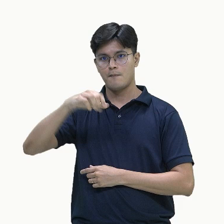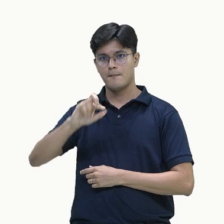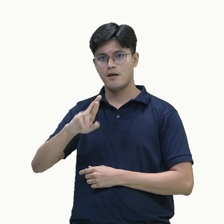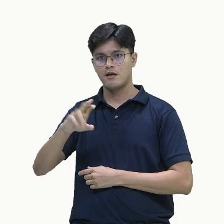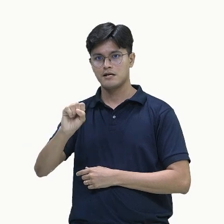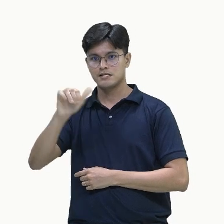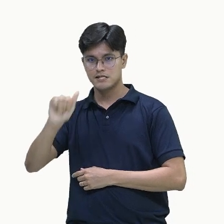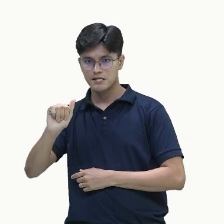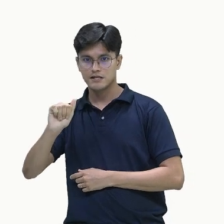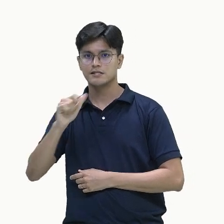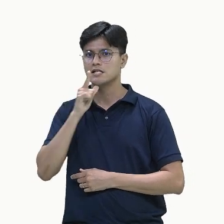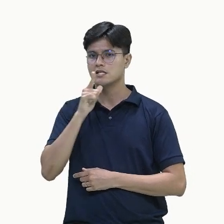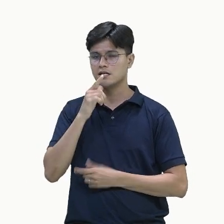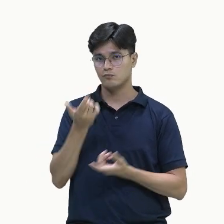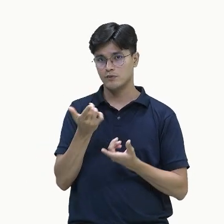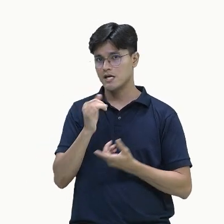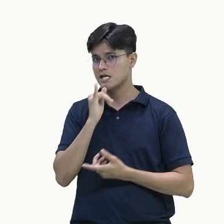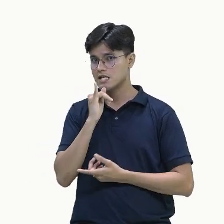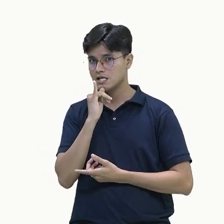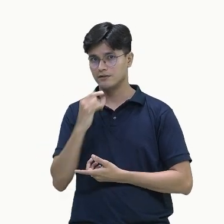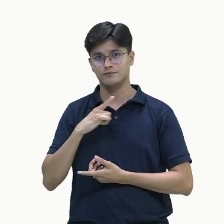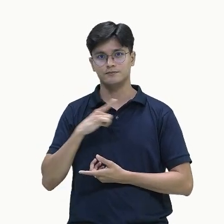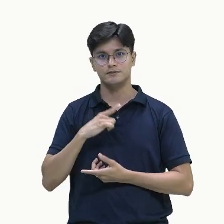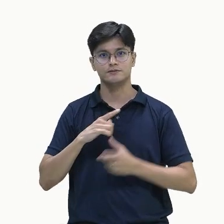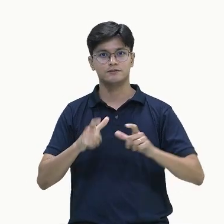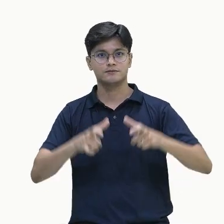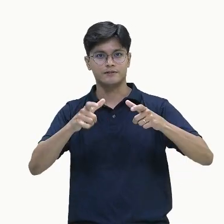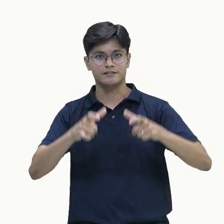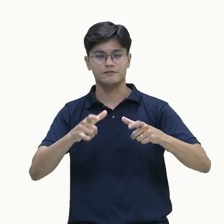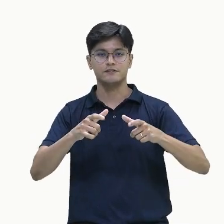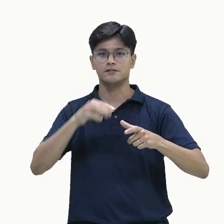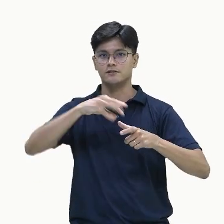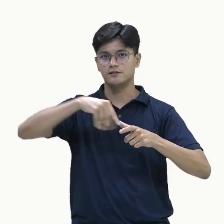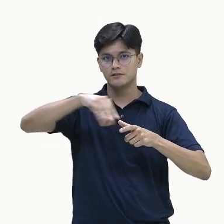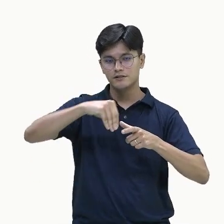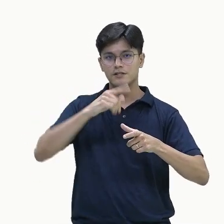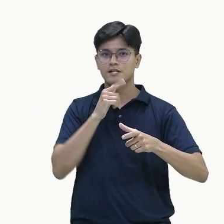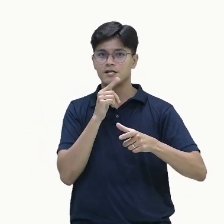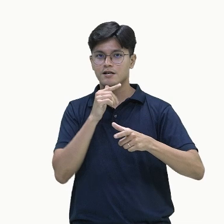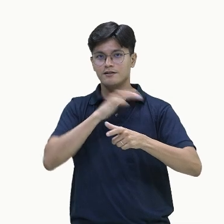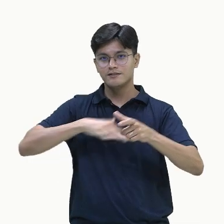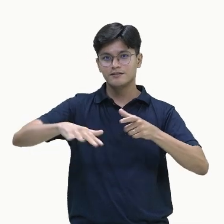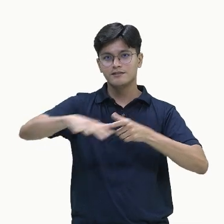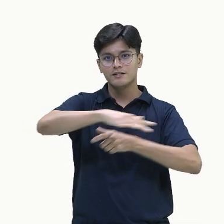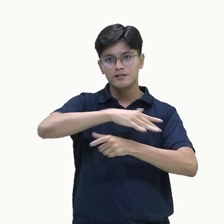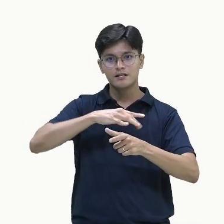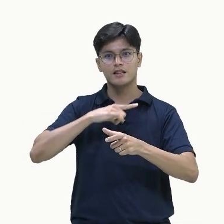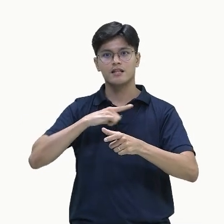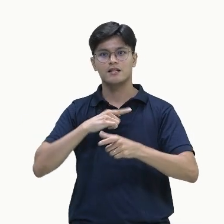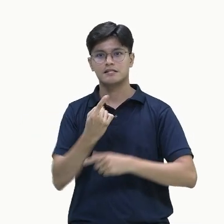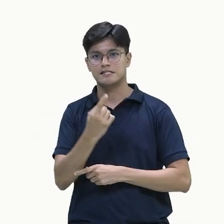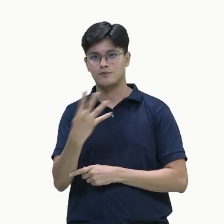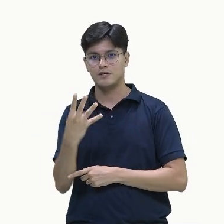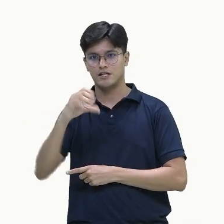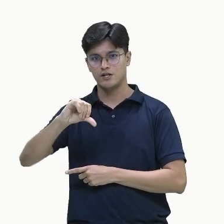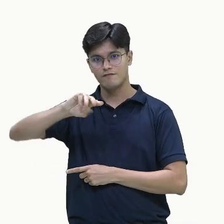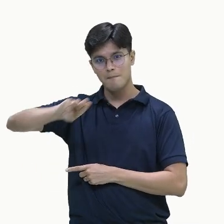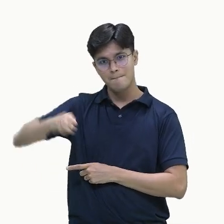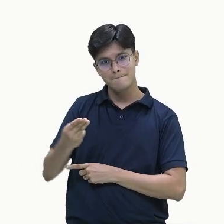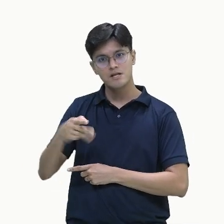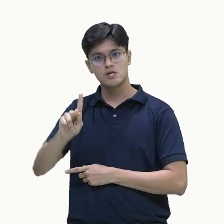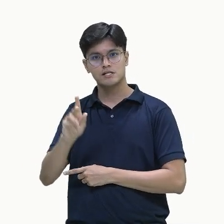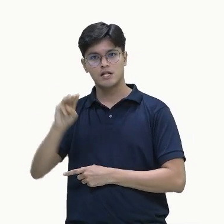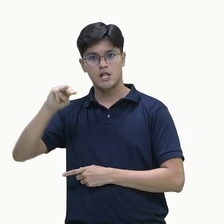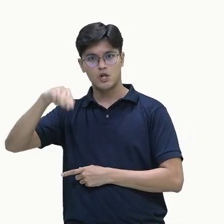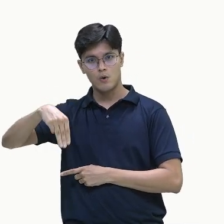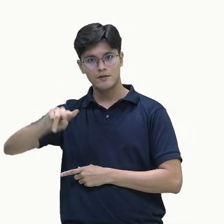361 milhões de quilômetros quadrados, gente. A fotografia da Terra, ela pode sugerir aí uma superfície